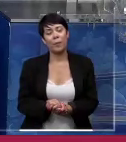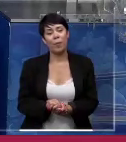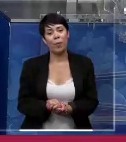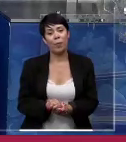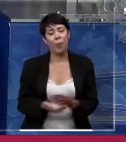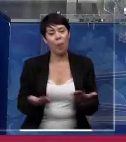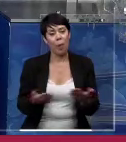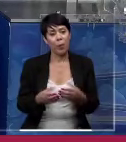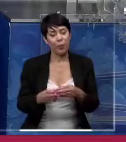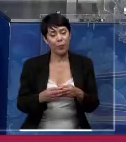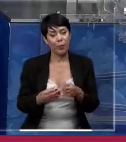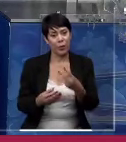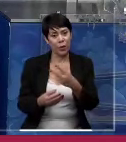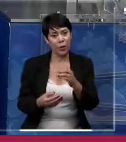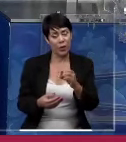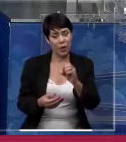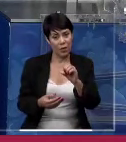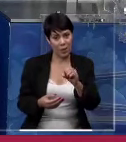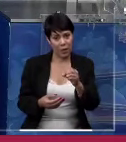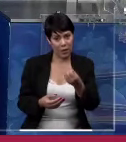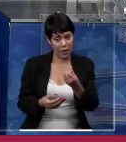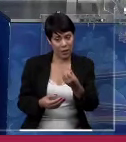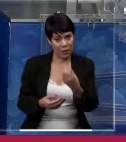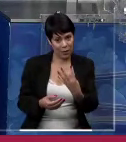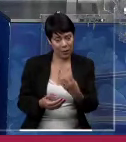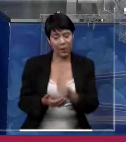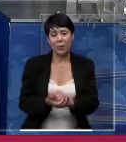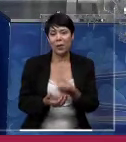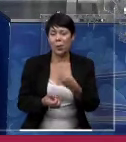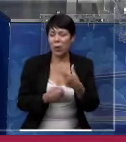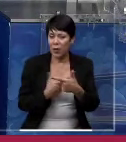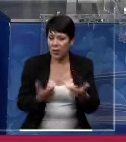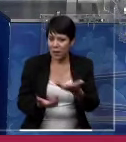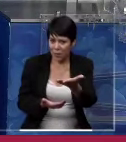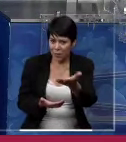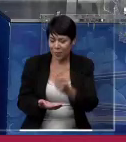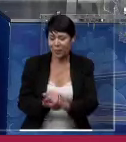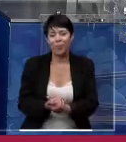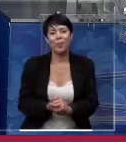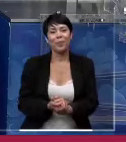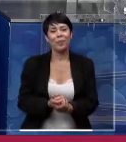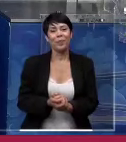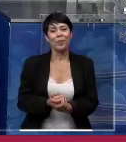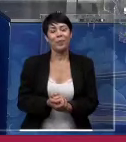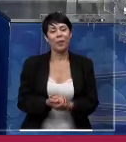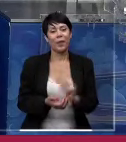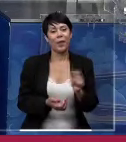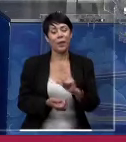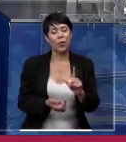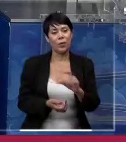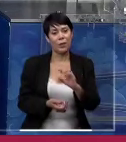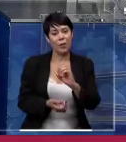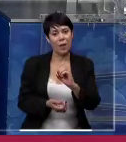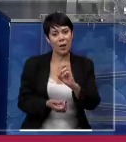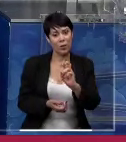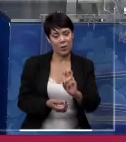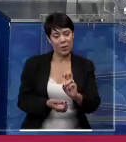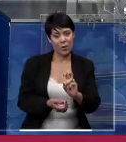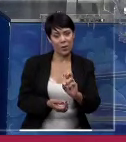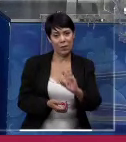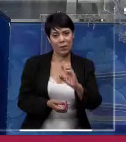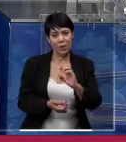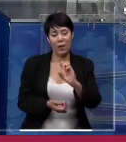concurso número 2064 da Dupla Cena. Boa sorte para você que apostou. Bola azul, número 05.